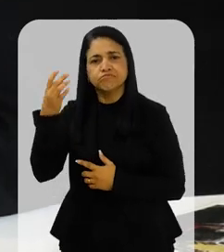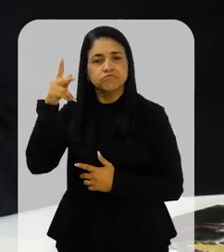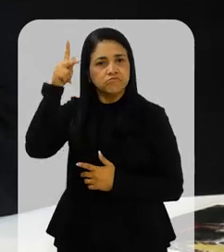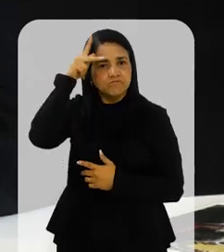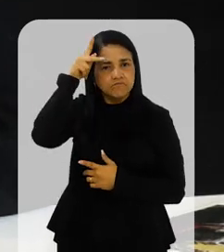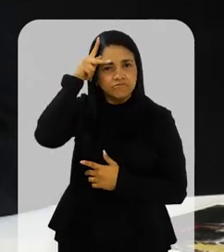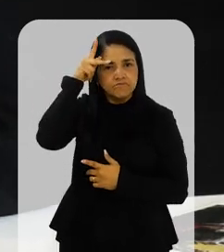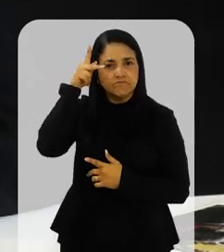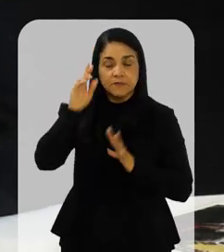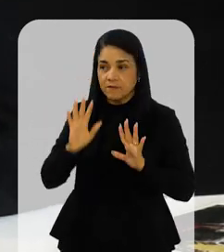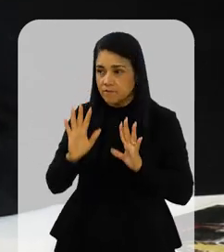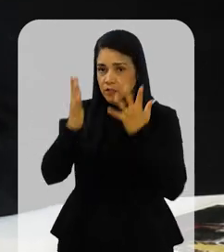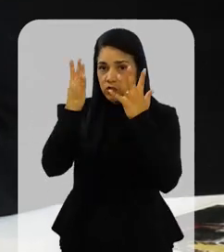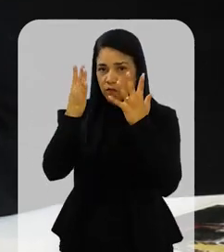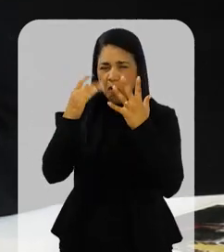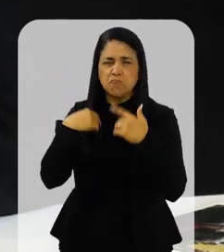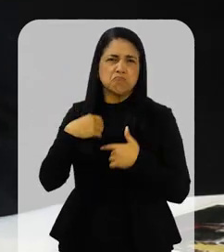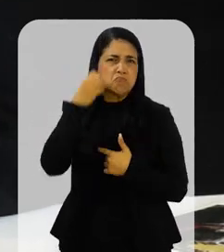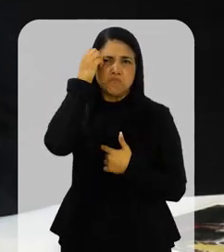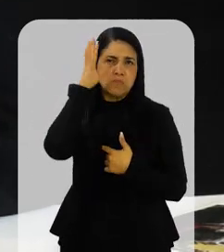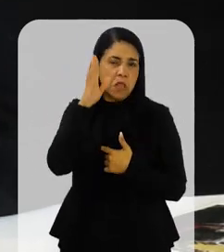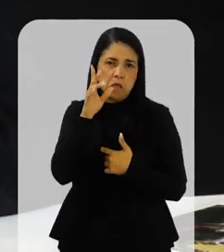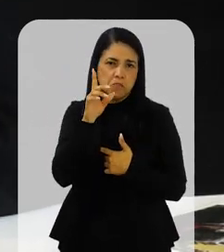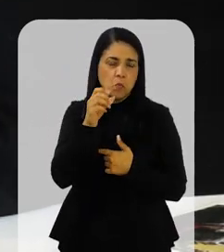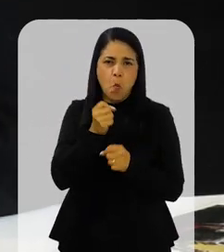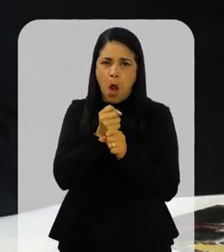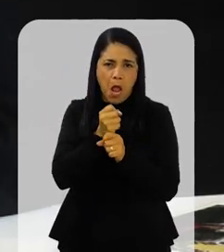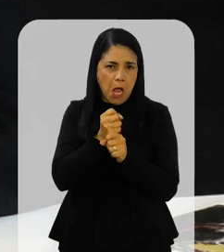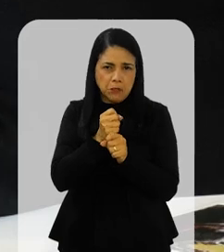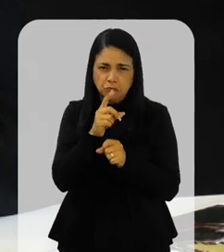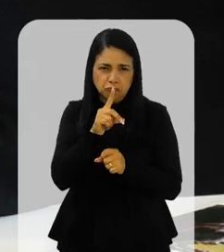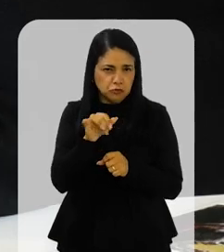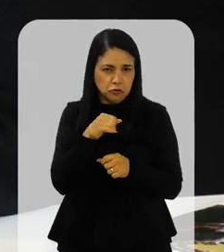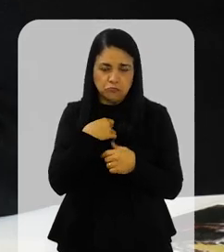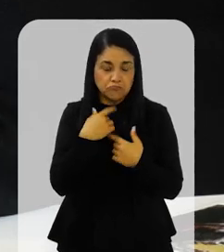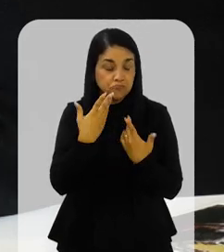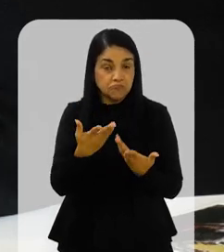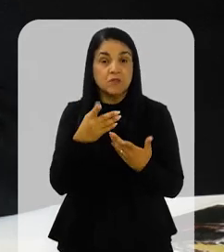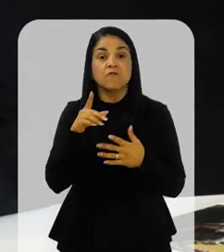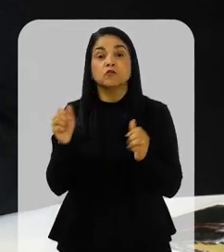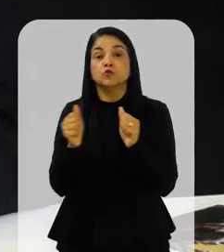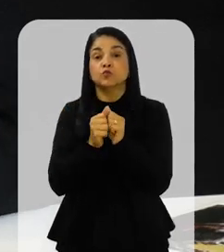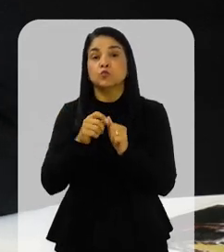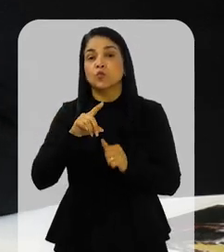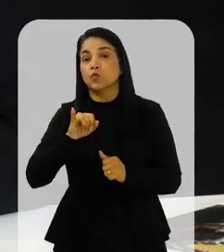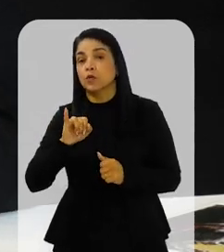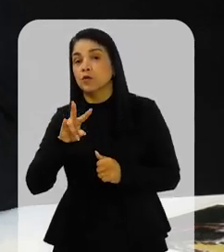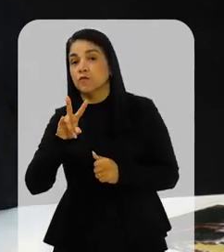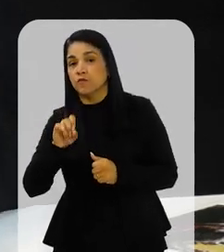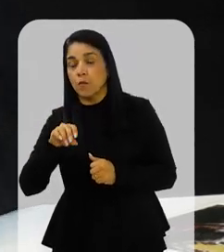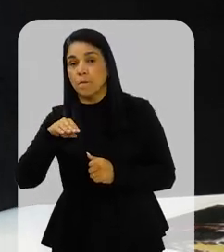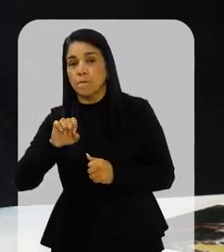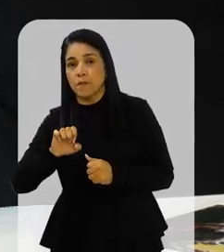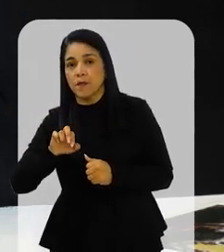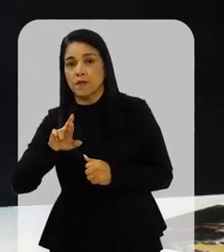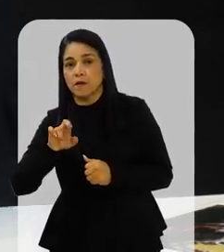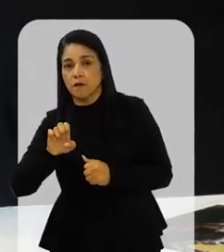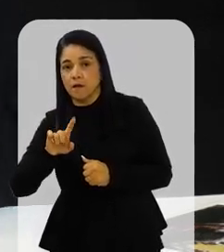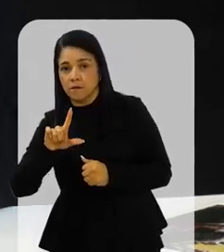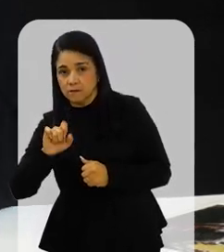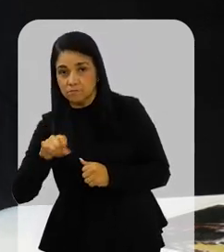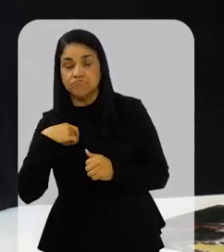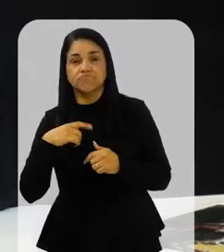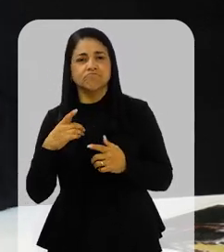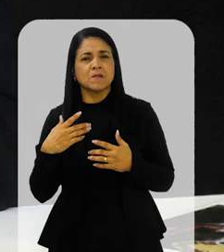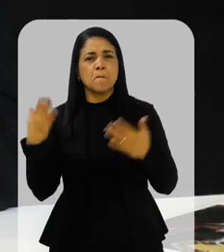Parintins, assistir o festival, não me recordo a data, o ano, mas foi com o Ivo Meirelles que nos proporcionou esse passeio